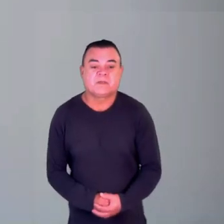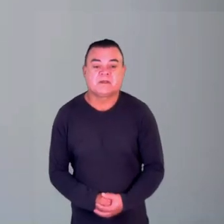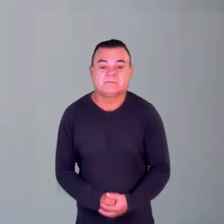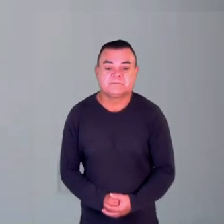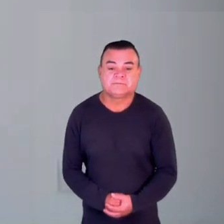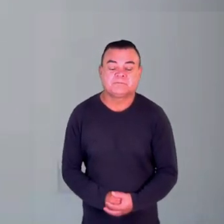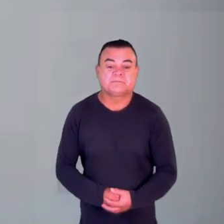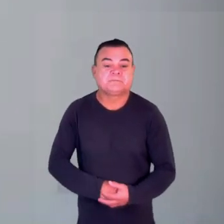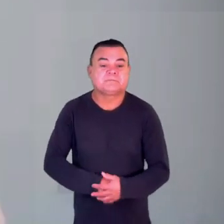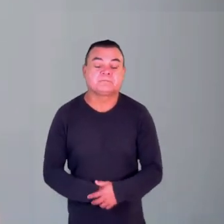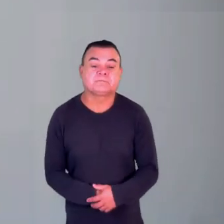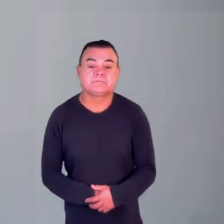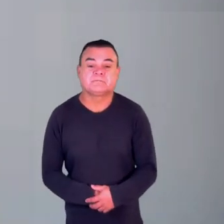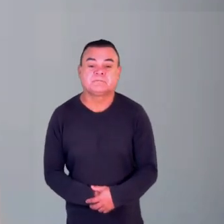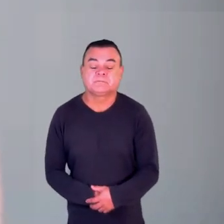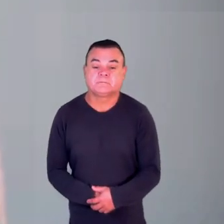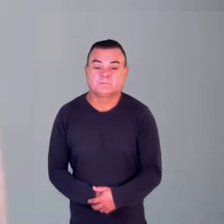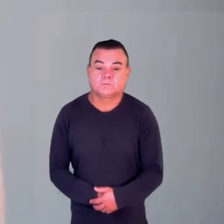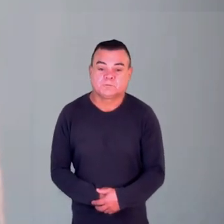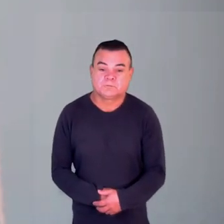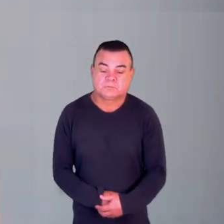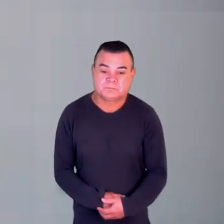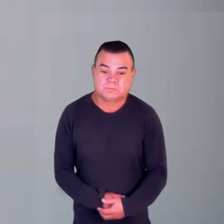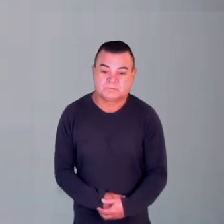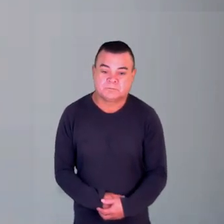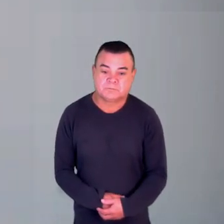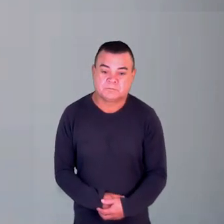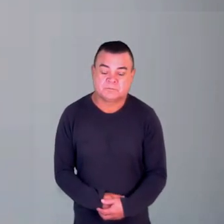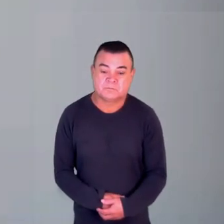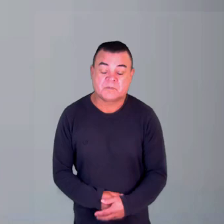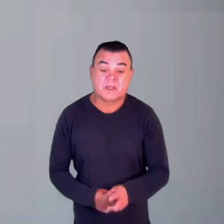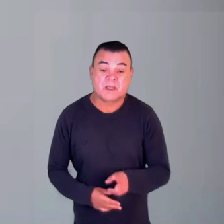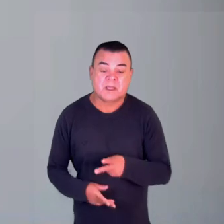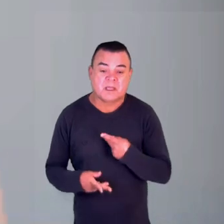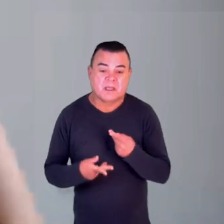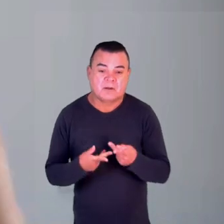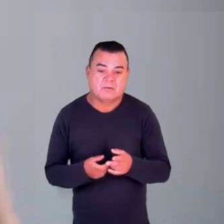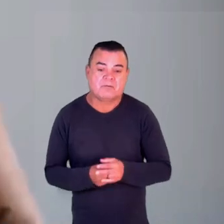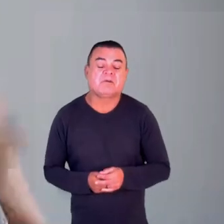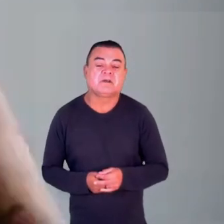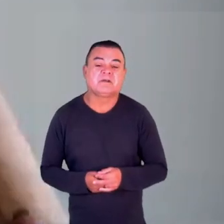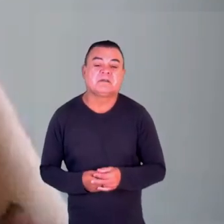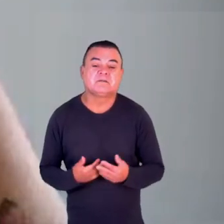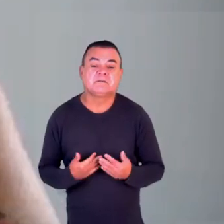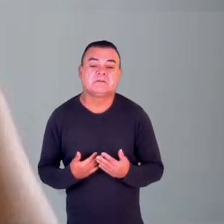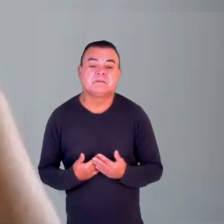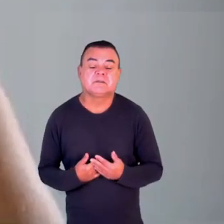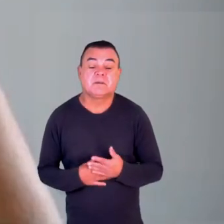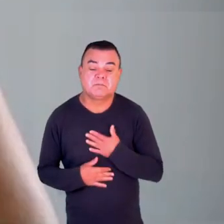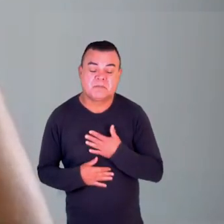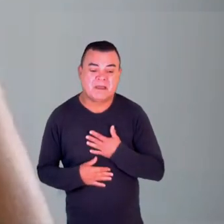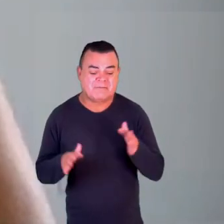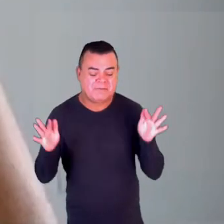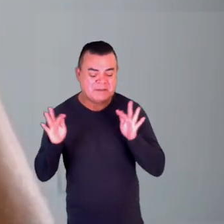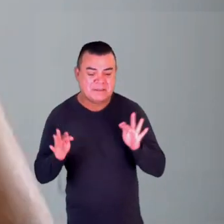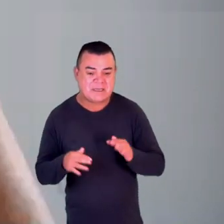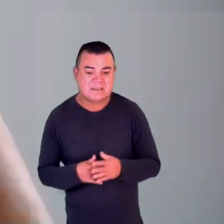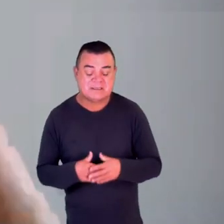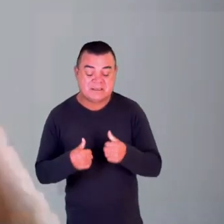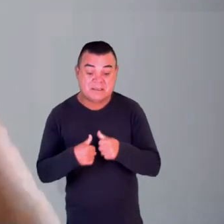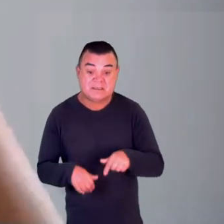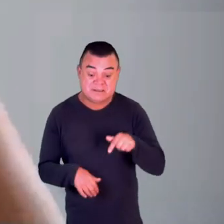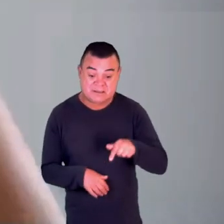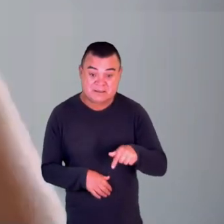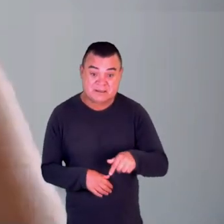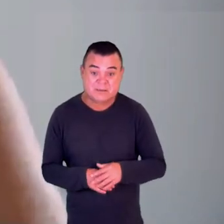nosso conselho e e e eu falo isso também a minha minha felicidade tá aqui também é porque ao longo